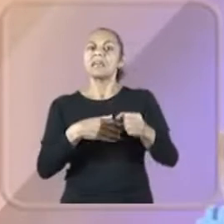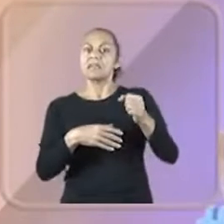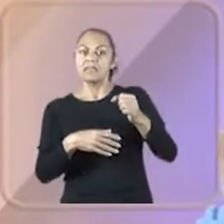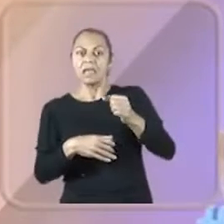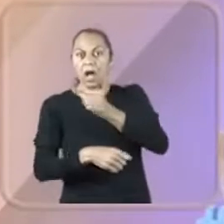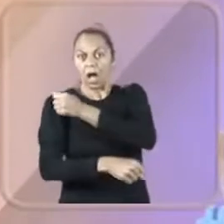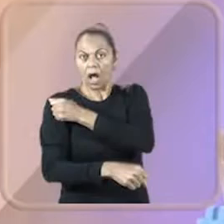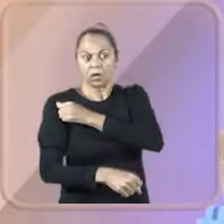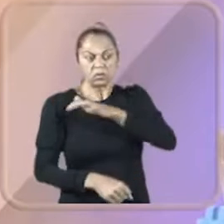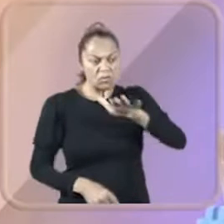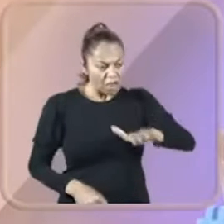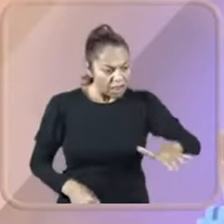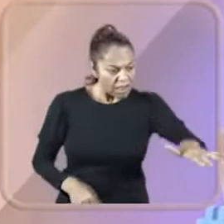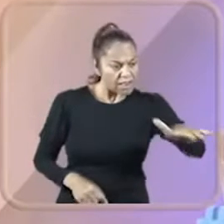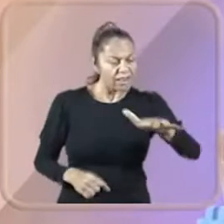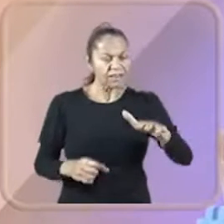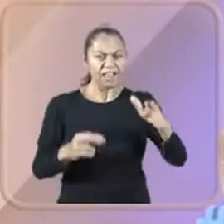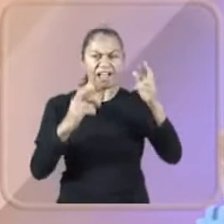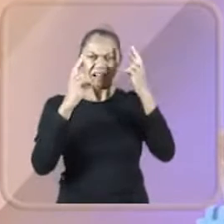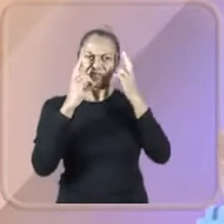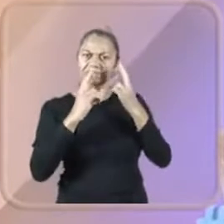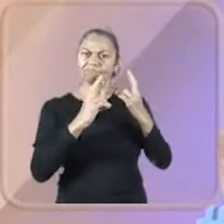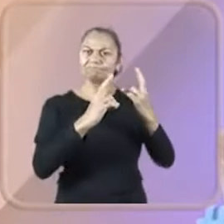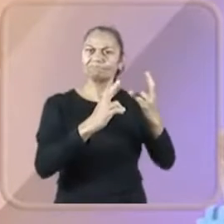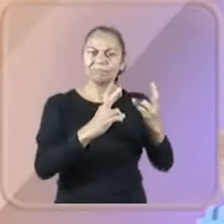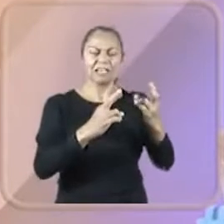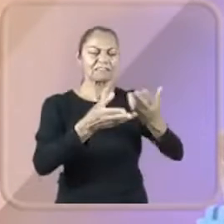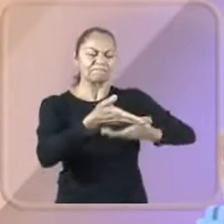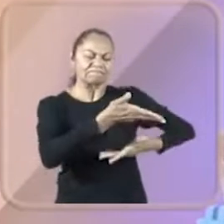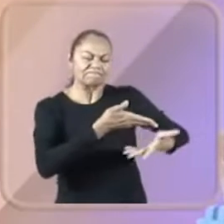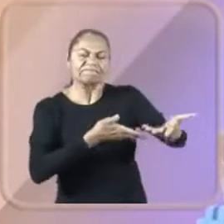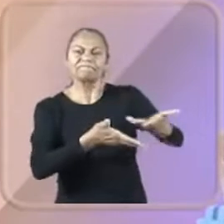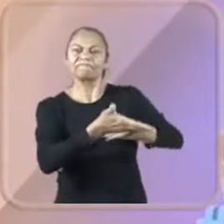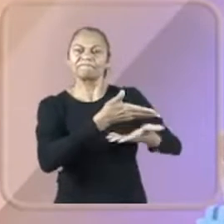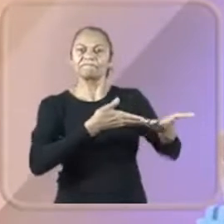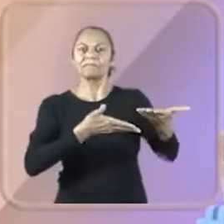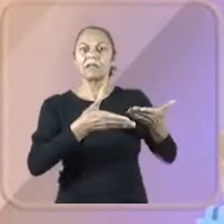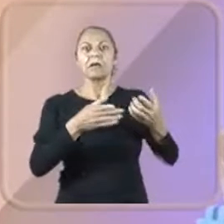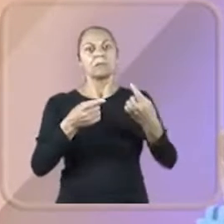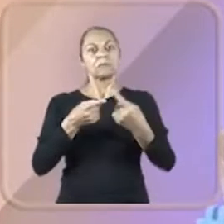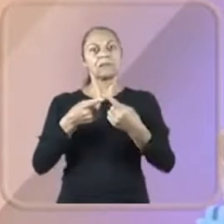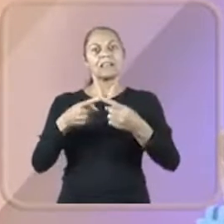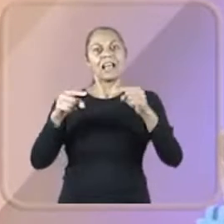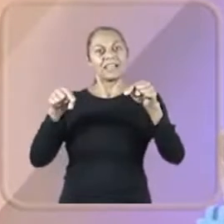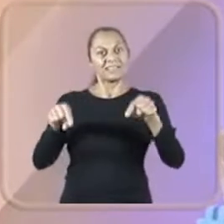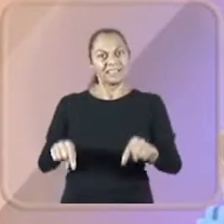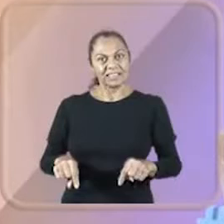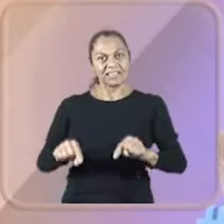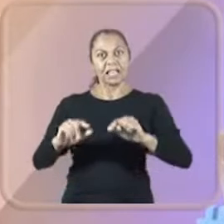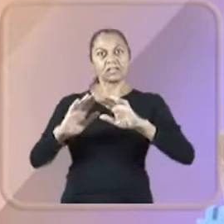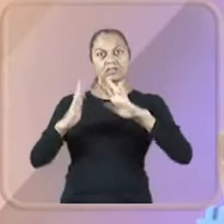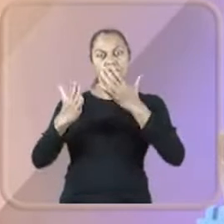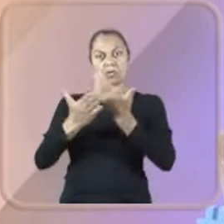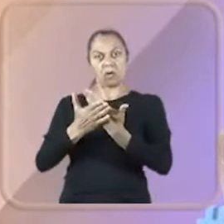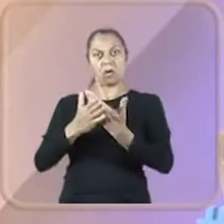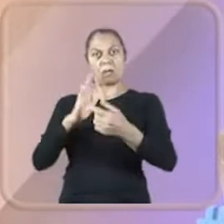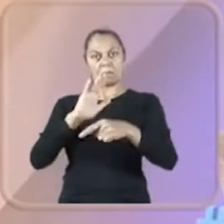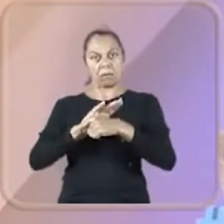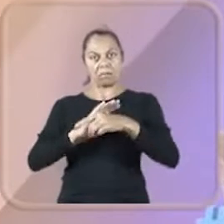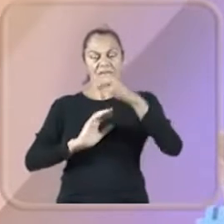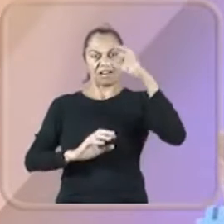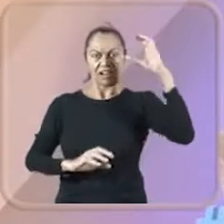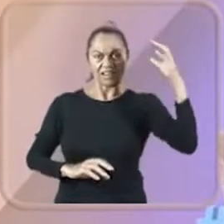possa falar, né? Você mesmo falou, nossa rede é diversa, né, nós temos vários perfis de estudantes e eles precisam